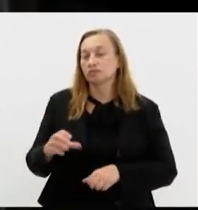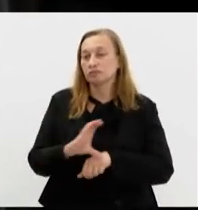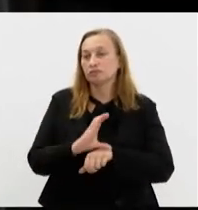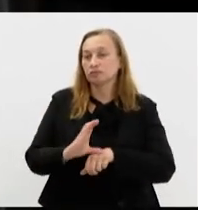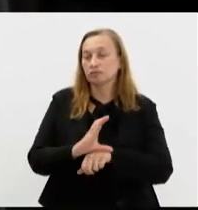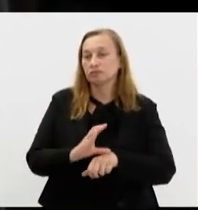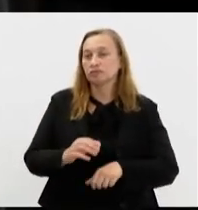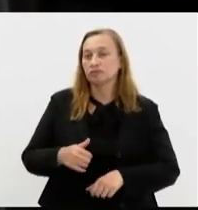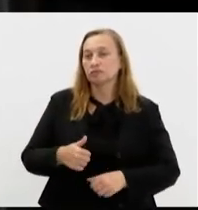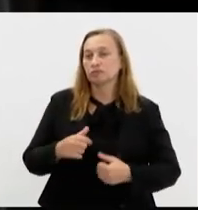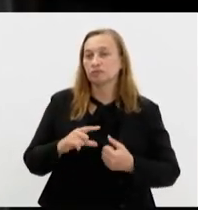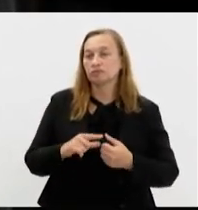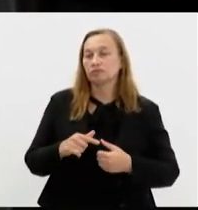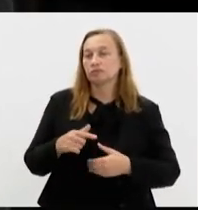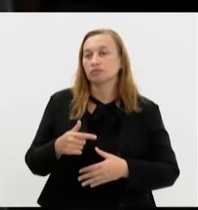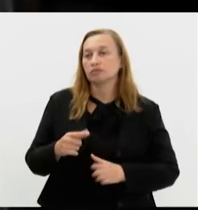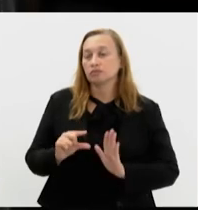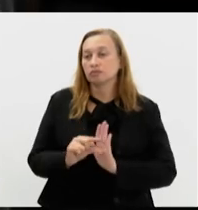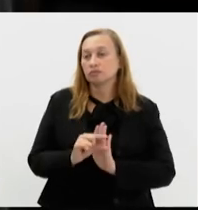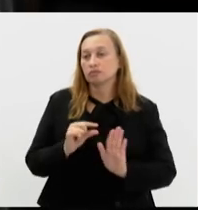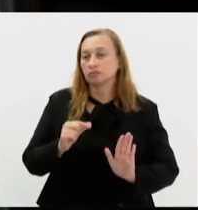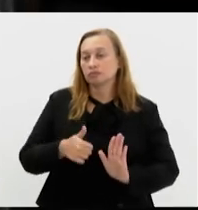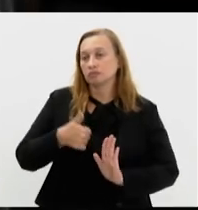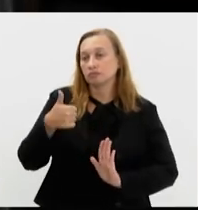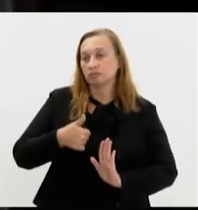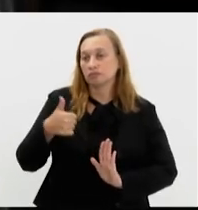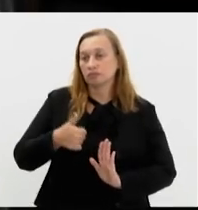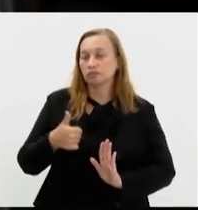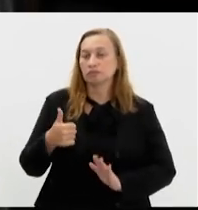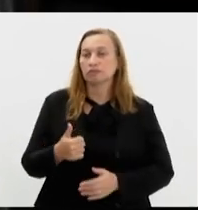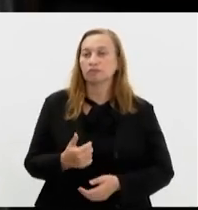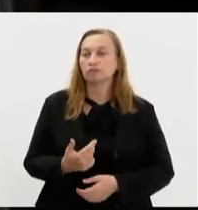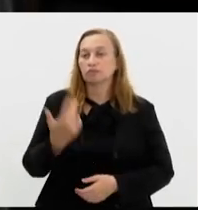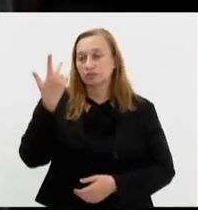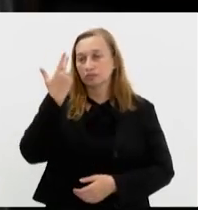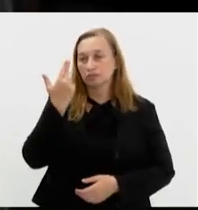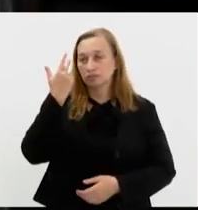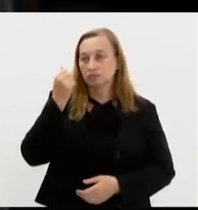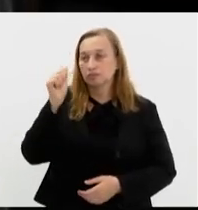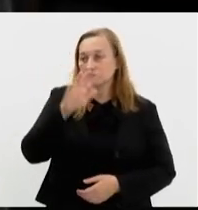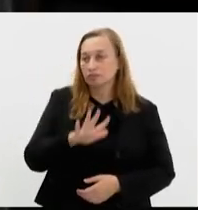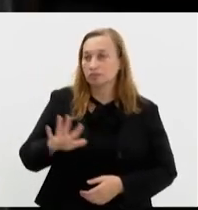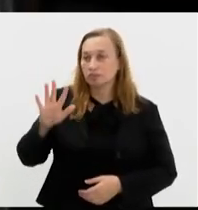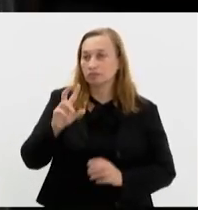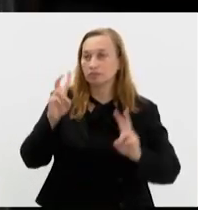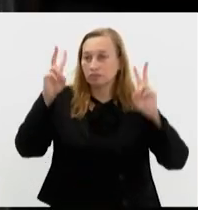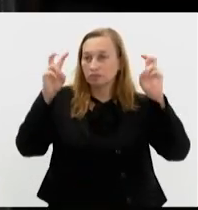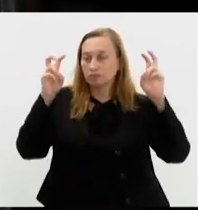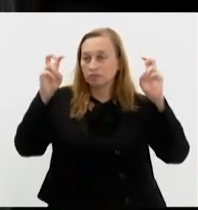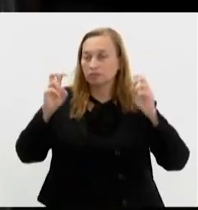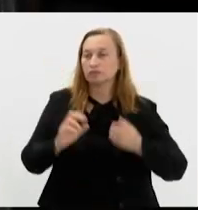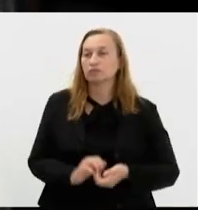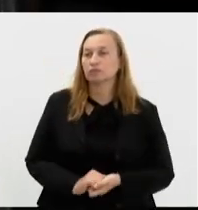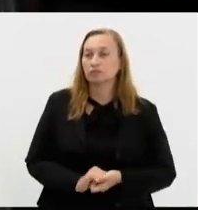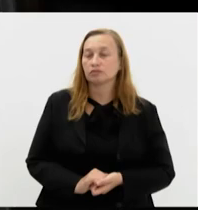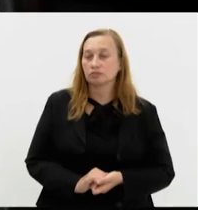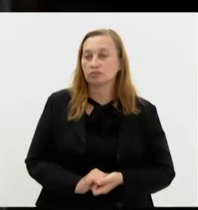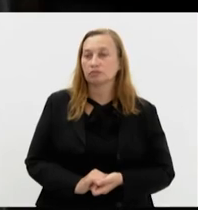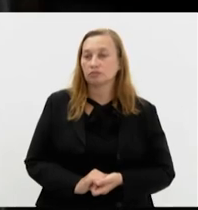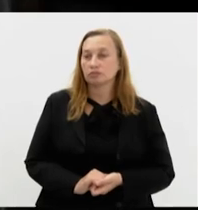parágrafo primeiro nós vamos ver essa normativa geral para o tema publicidade